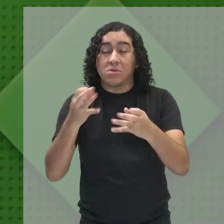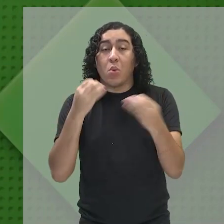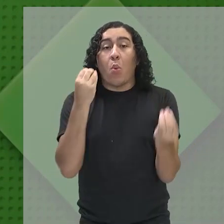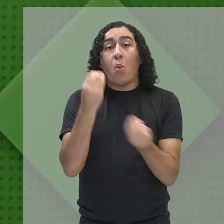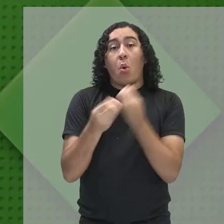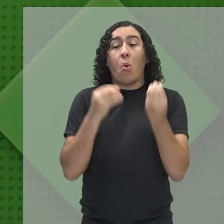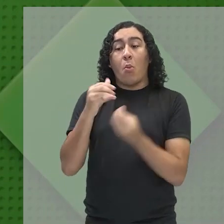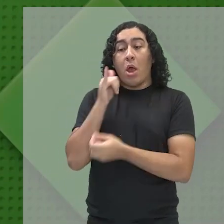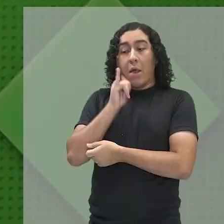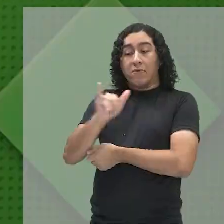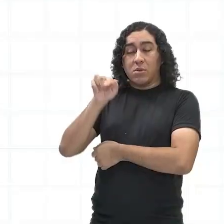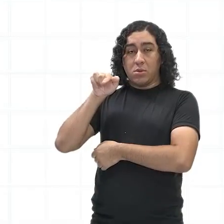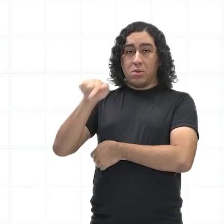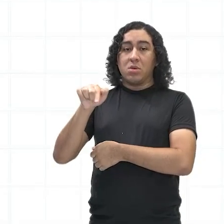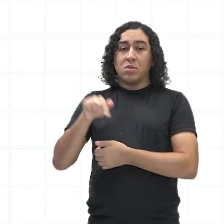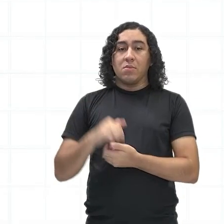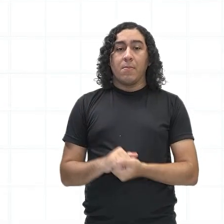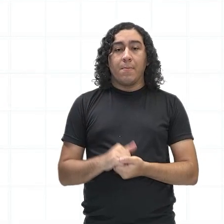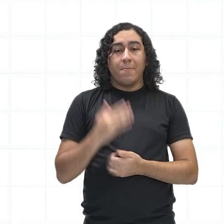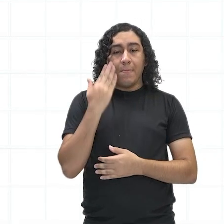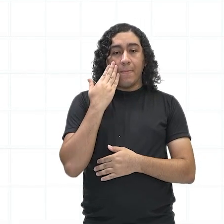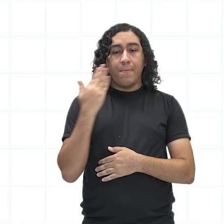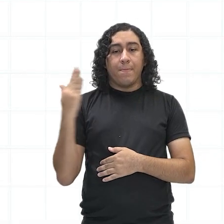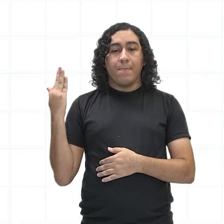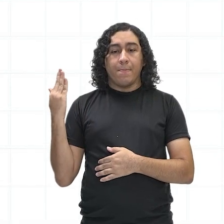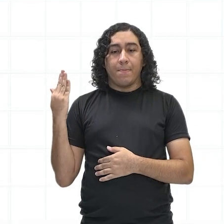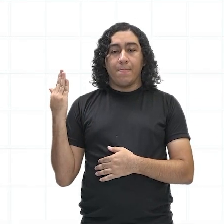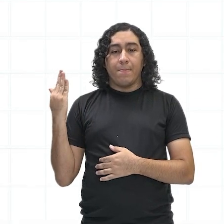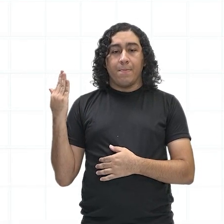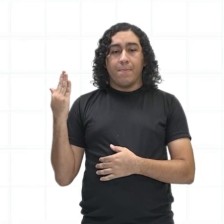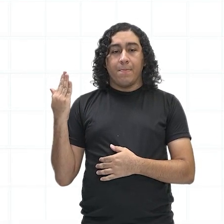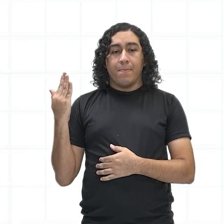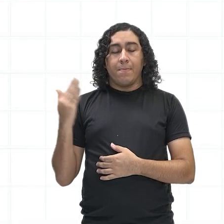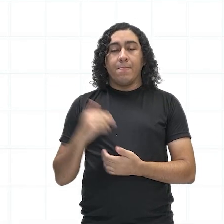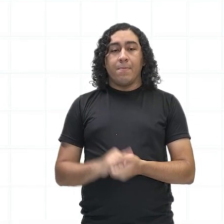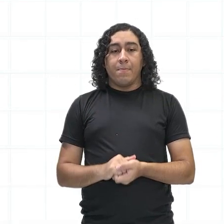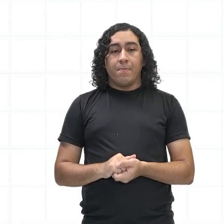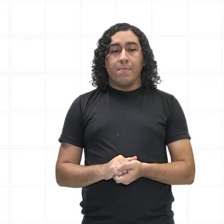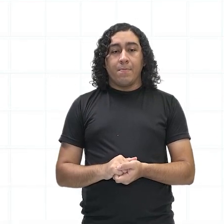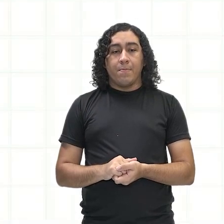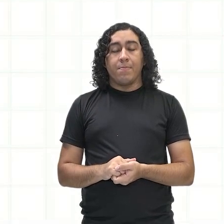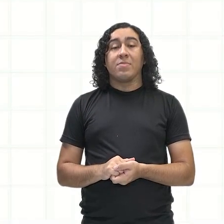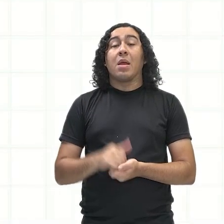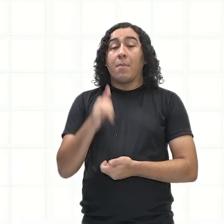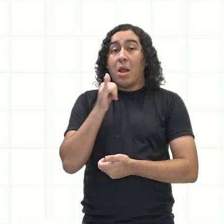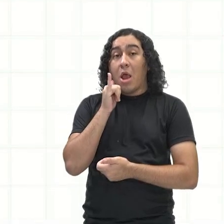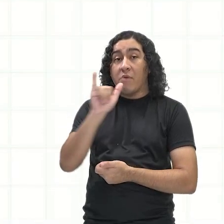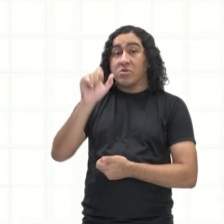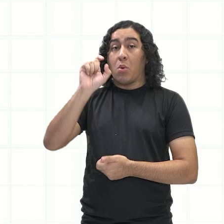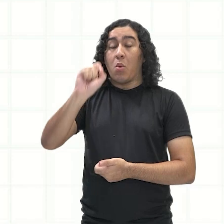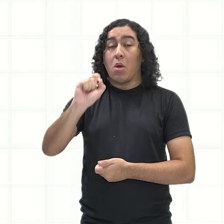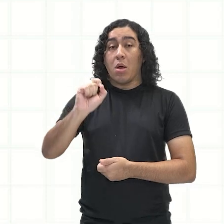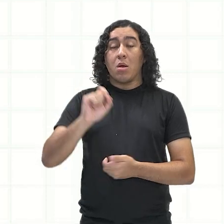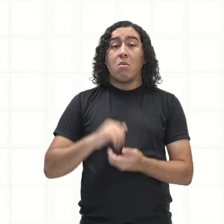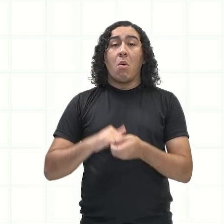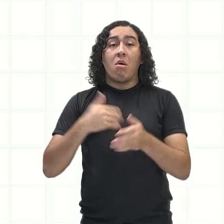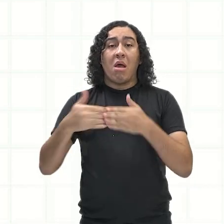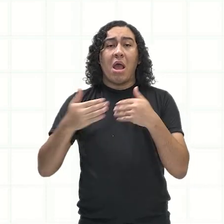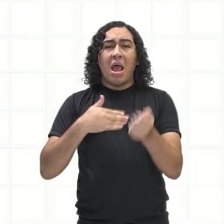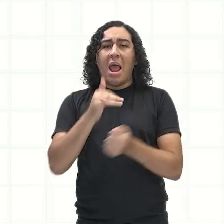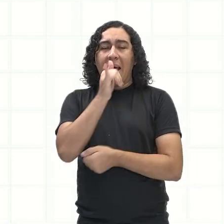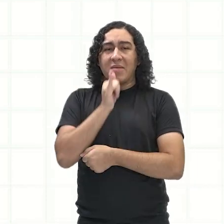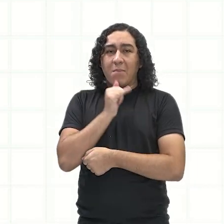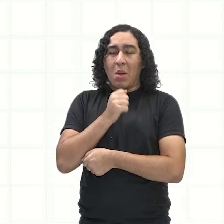do HIV, como você observa nesse esquema aí da nossa imagem. Então, olha só, até mesmo para evitar qualquer tipo de preconceito,